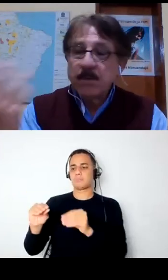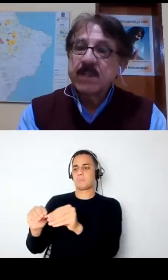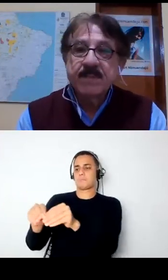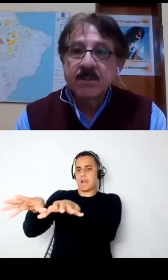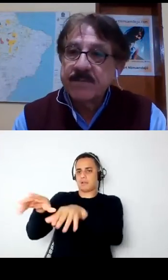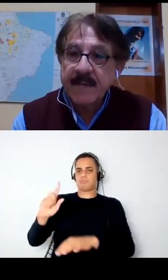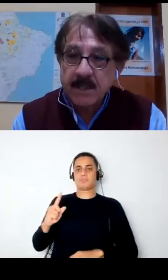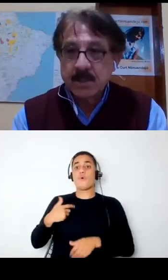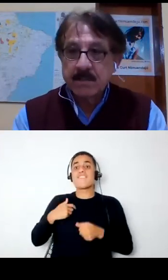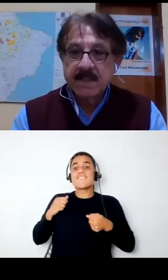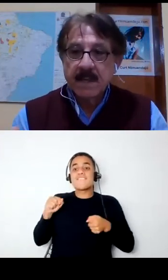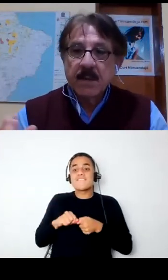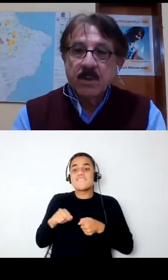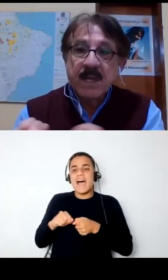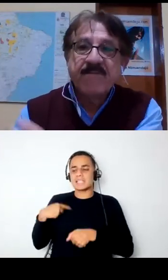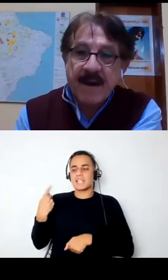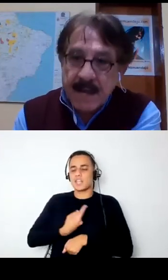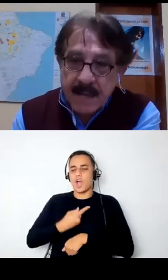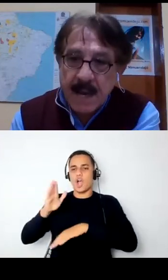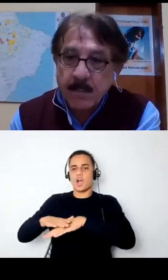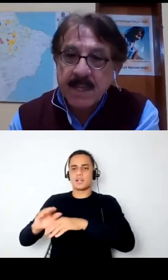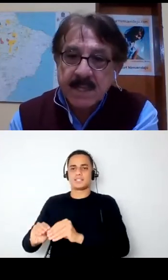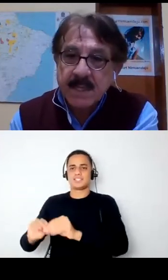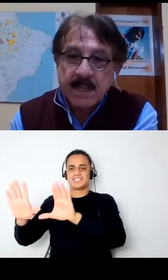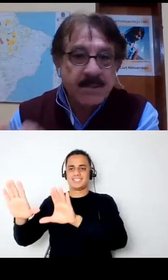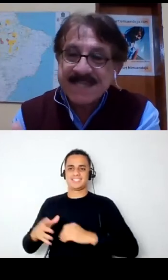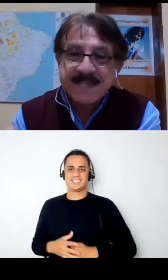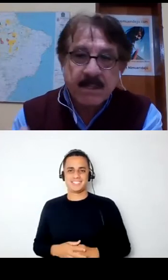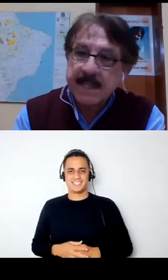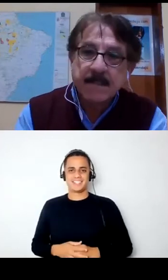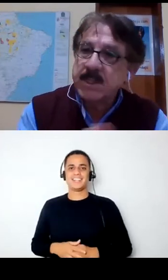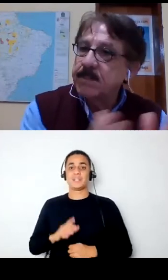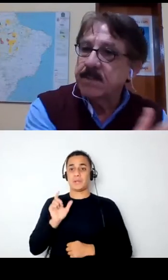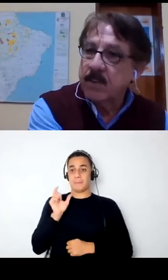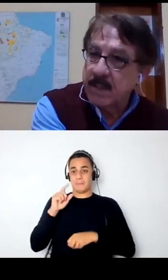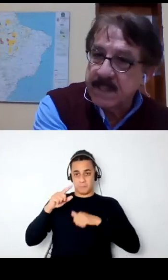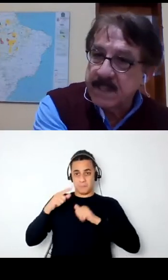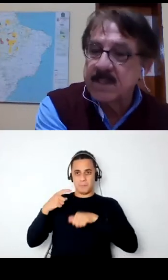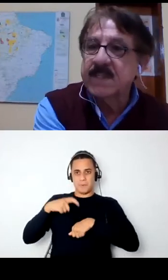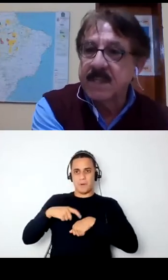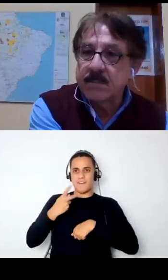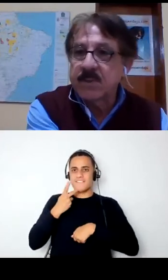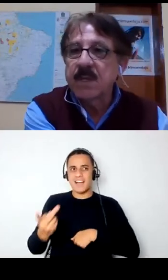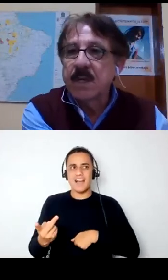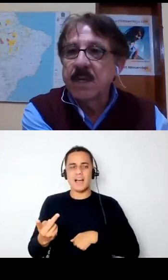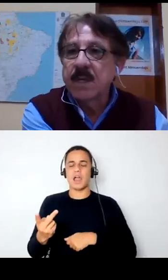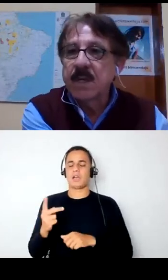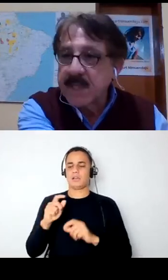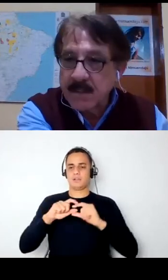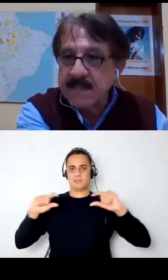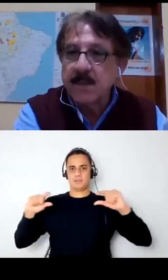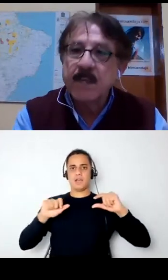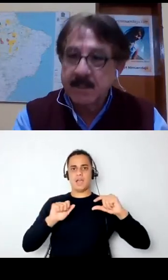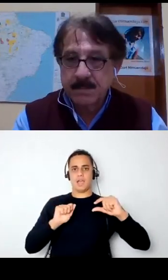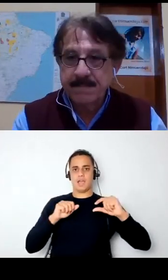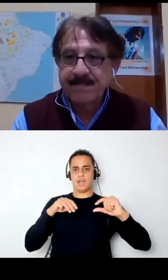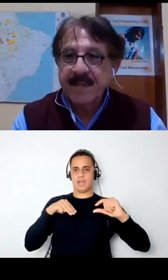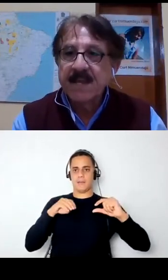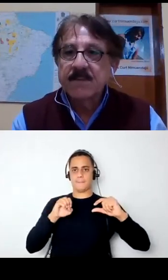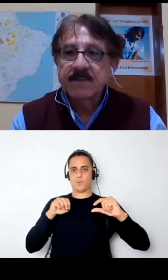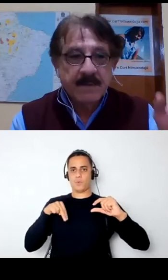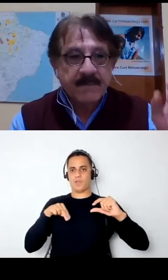que interessa é a palavra, moende. Acender. Ende é que é aceso.